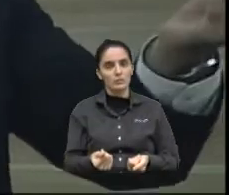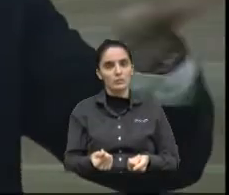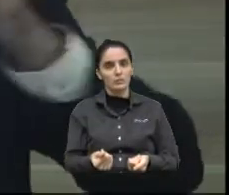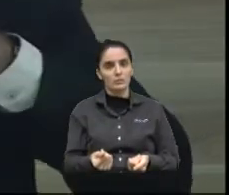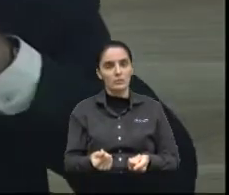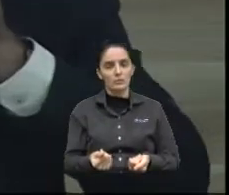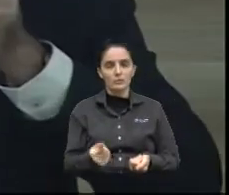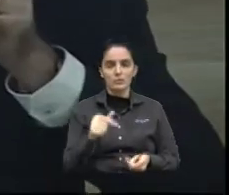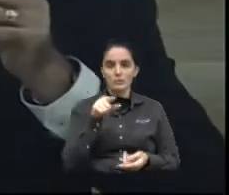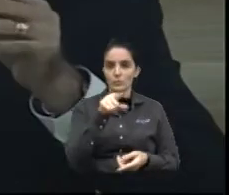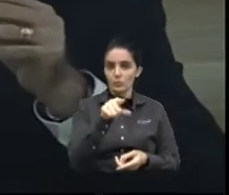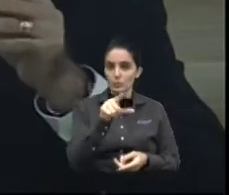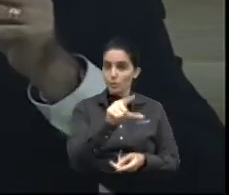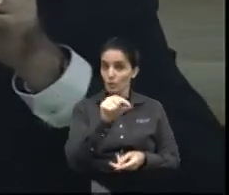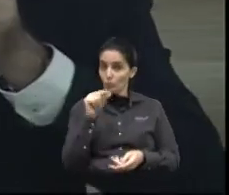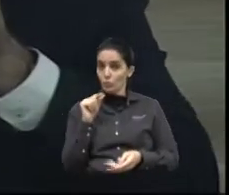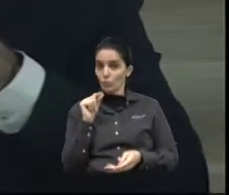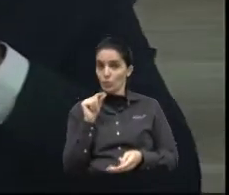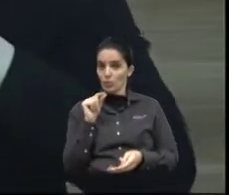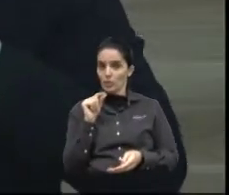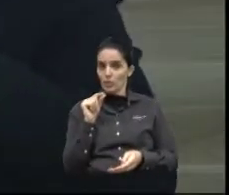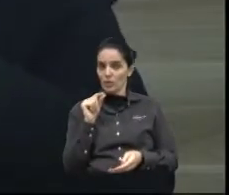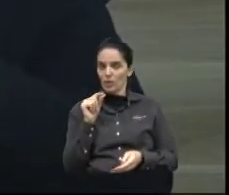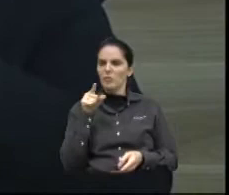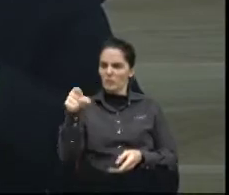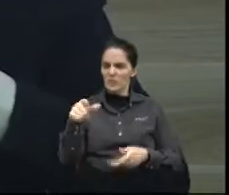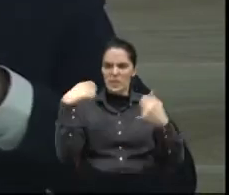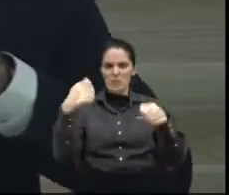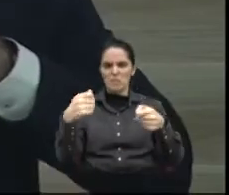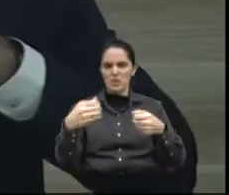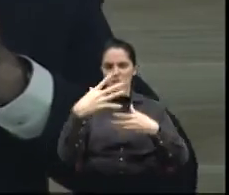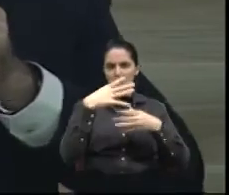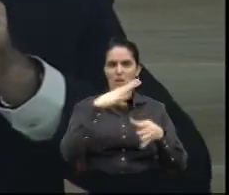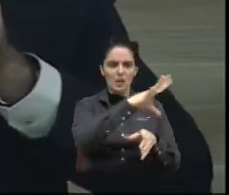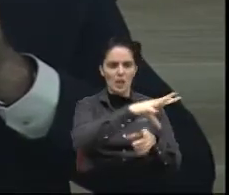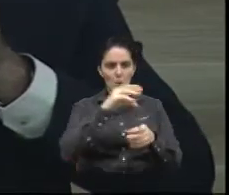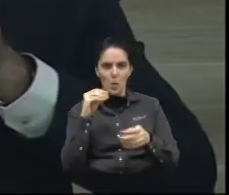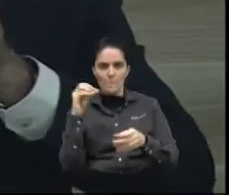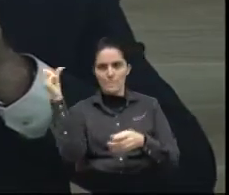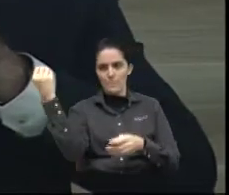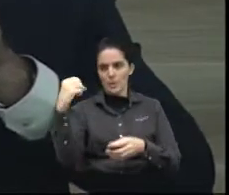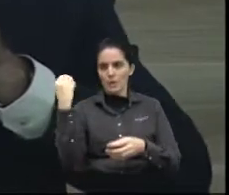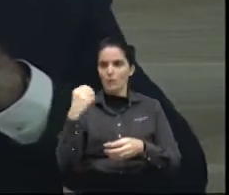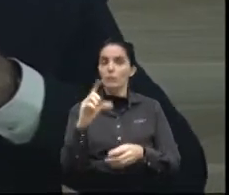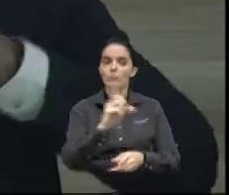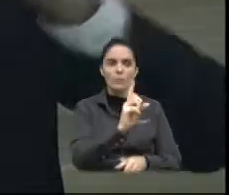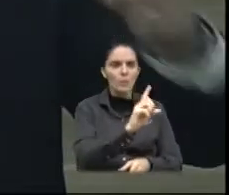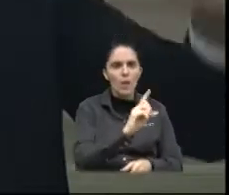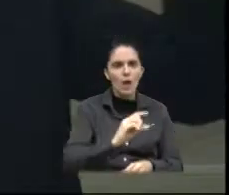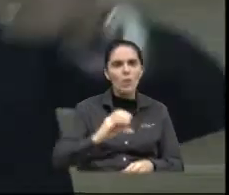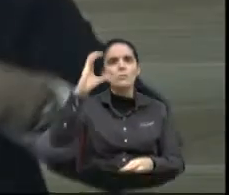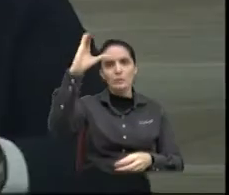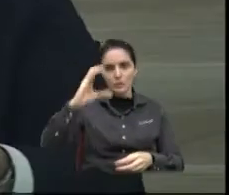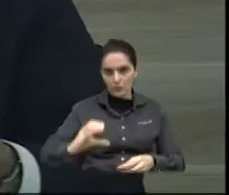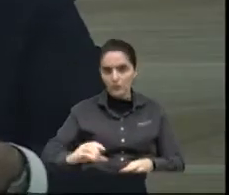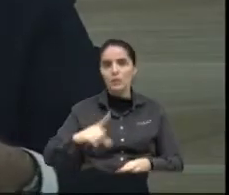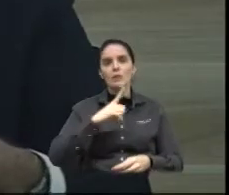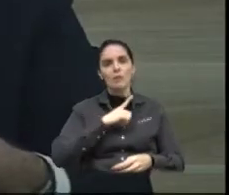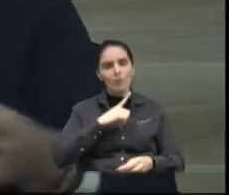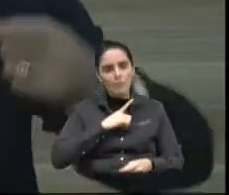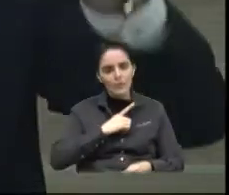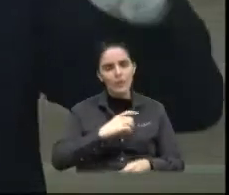sexual como um modelo a ser seguido os direitos do cidadão ele visita o estado deve garantir